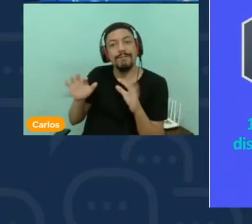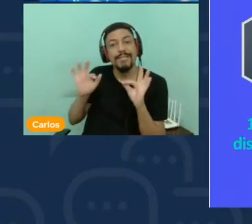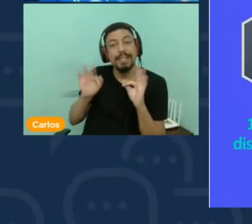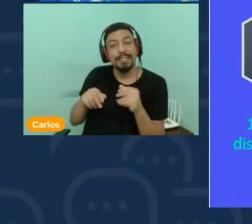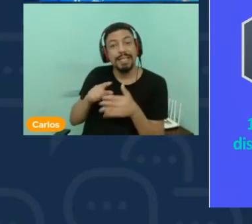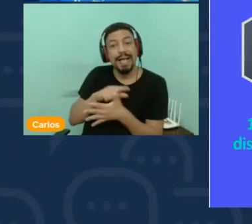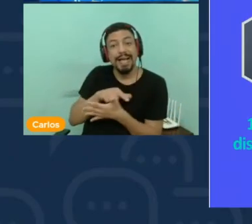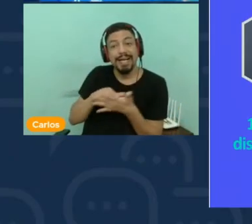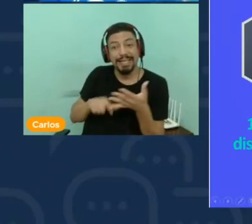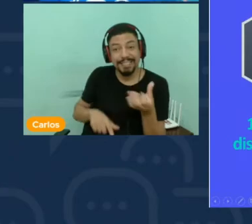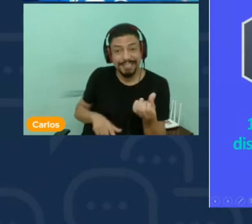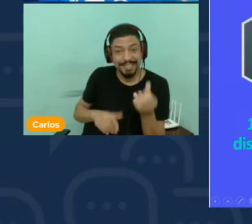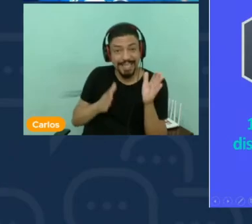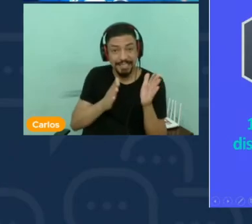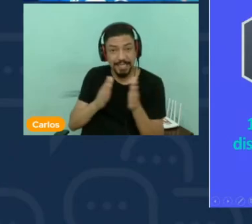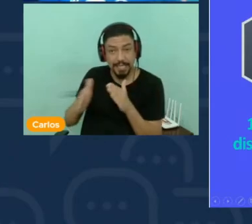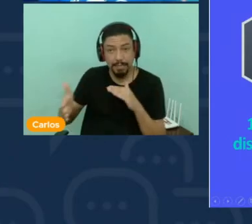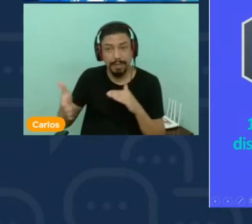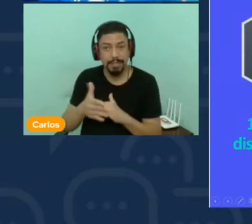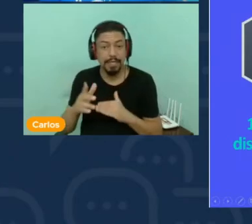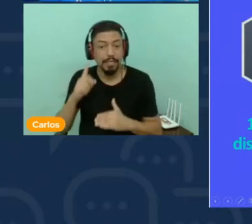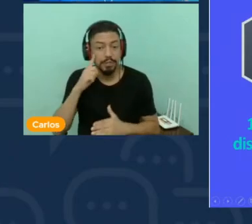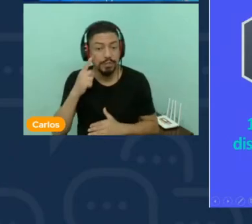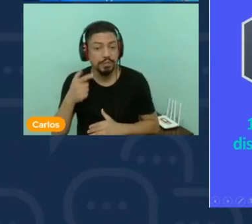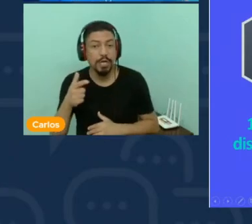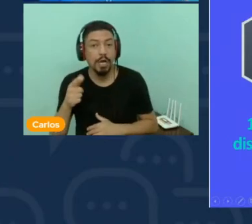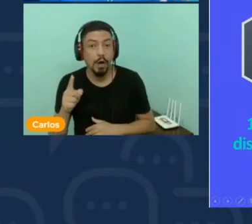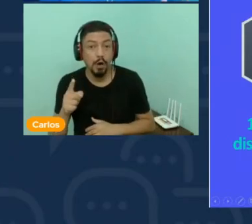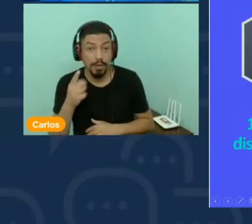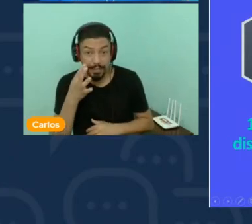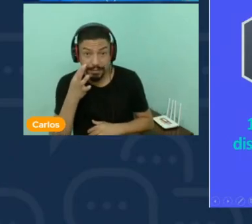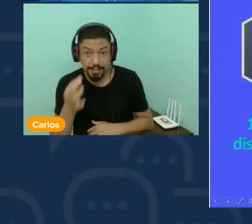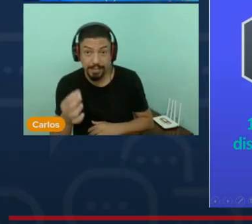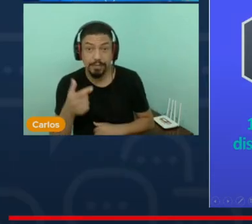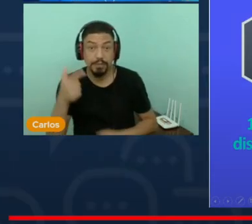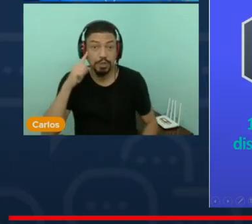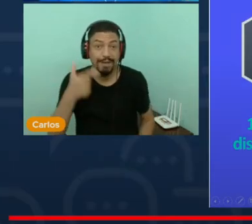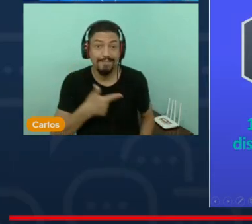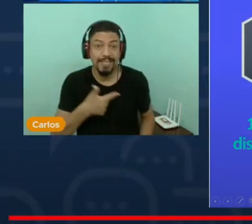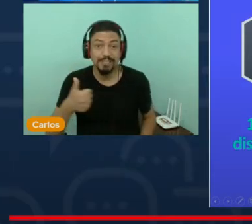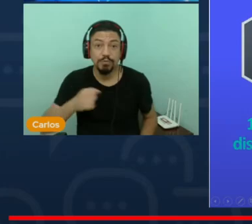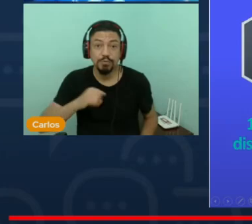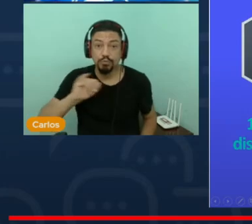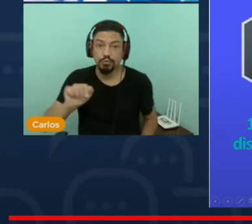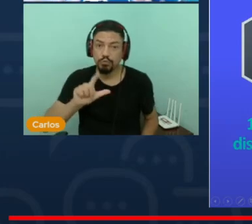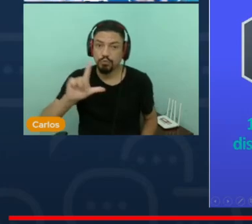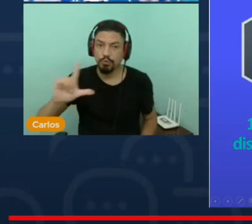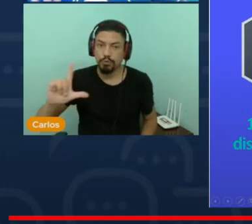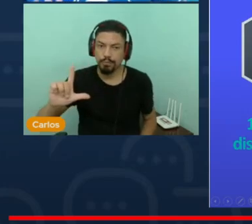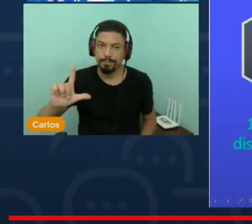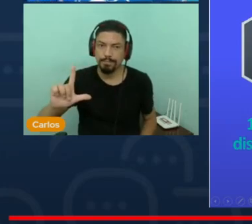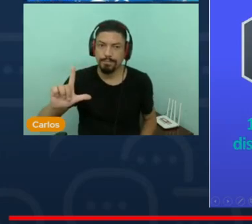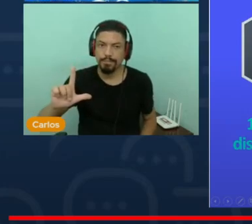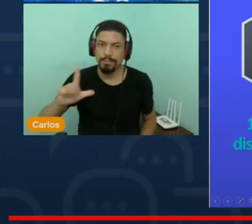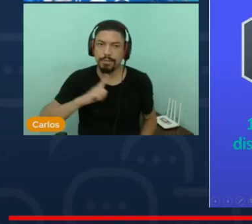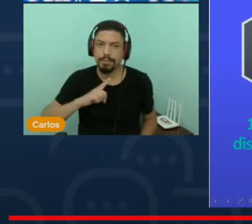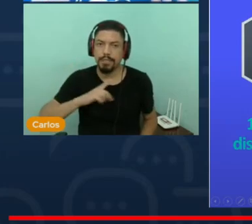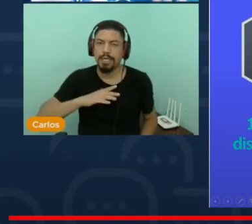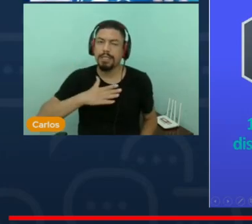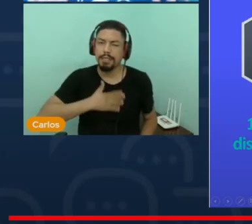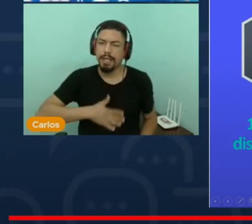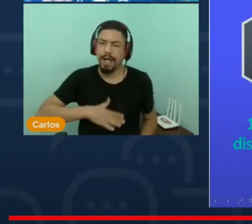etapas, os 6 treinamentos, até o dia, atenção, pessoal, 21 de julho. Tem